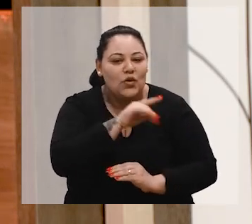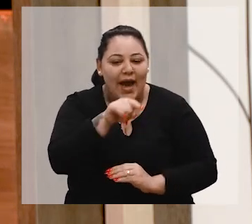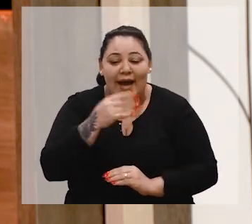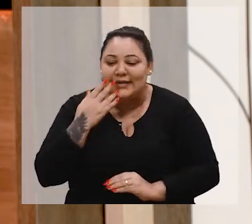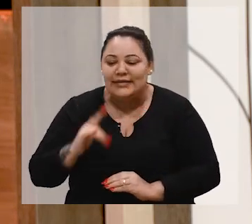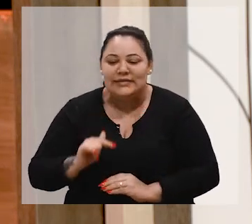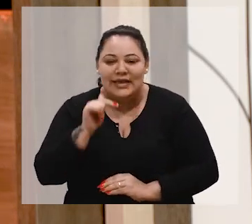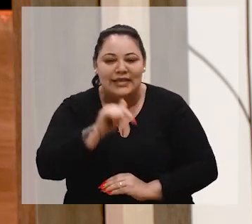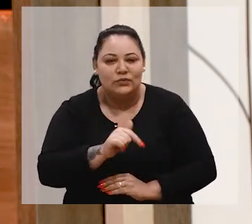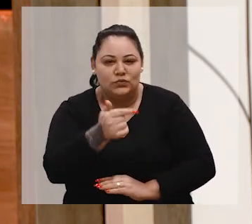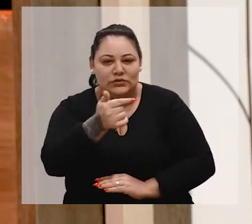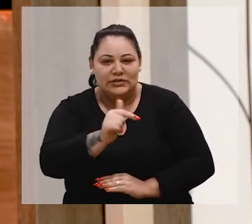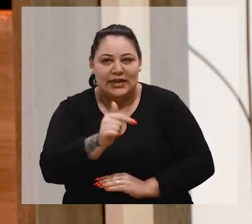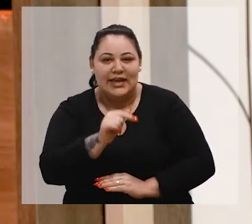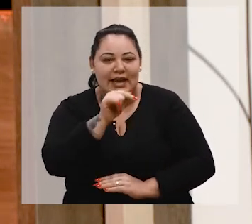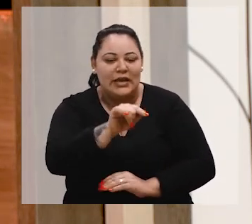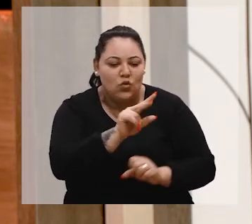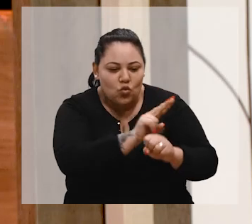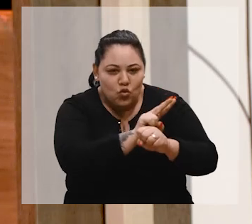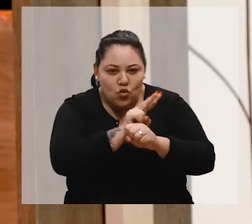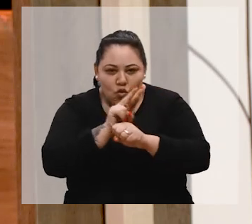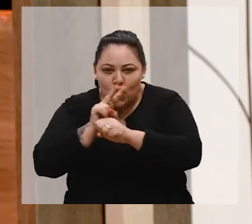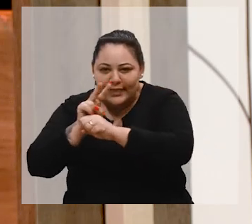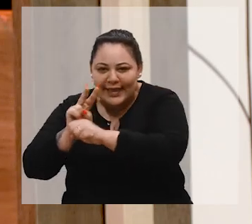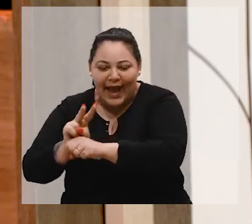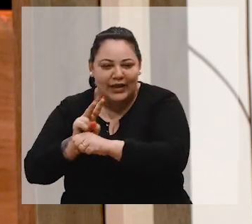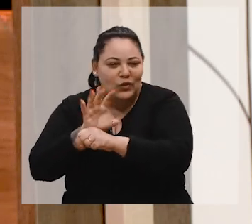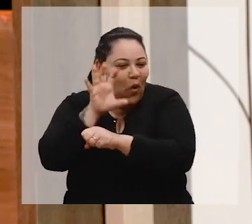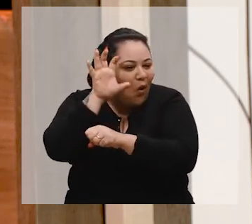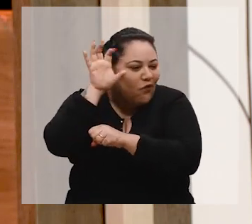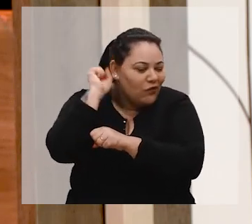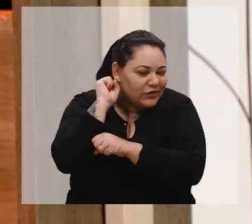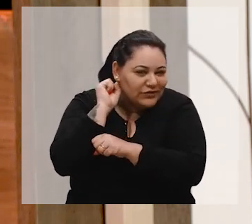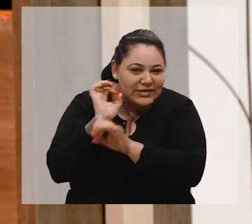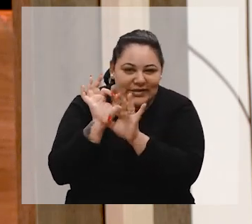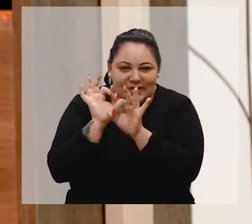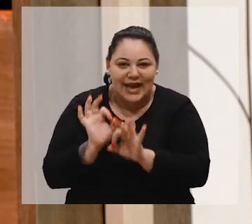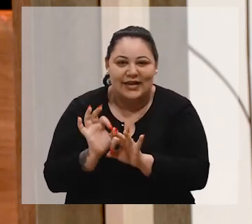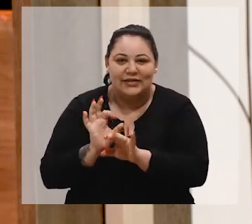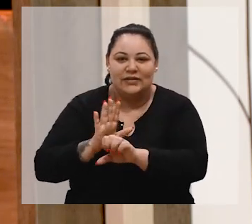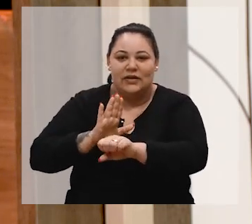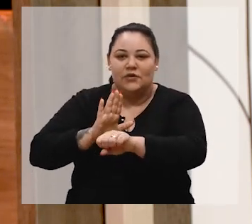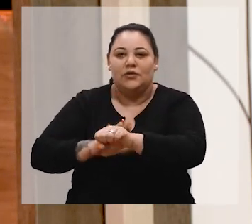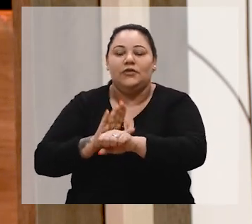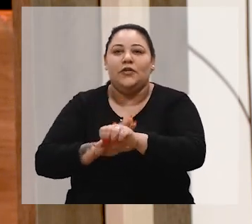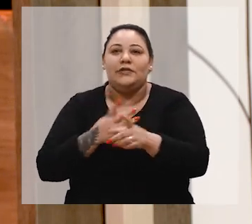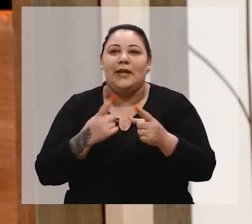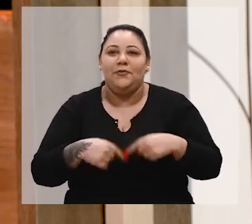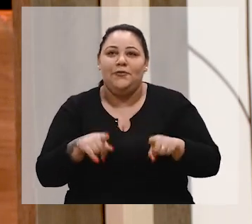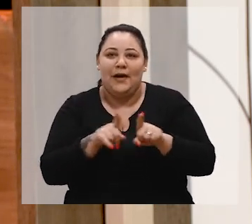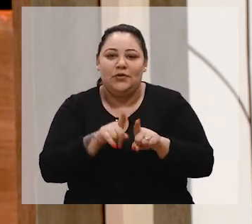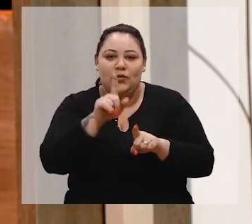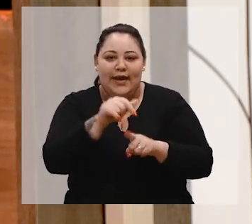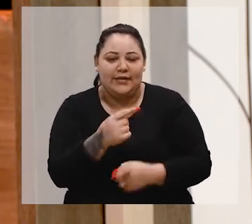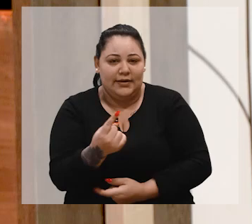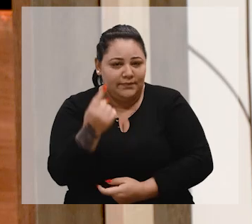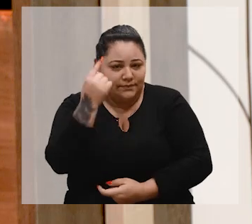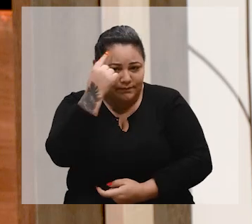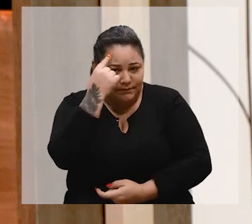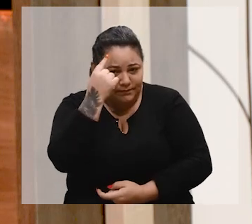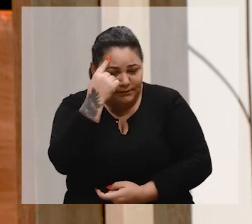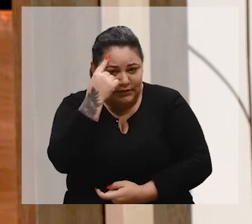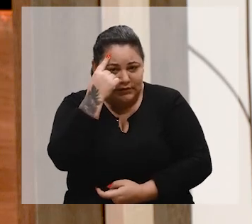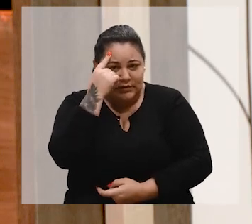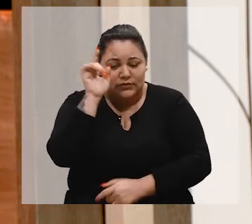Então a criança não tem ali uma proteção, uma escuta, exatamente. Então quando a gente